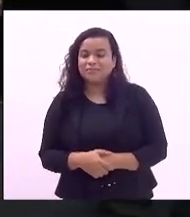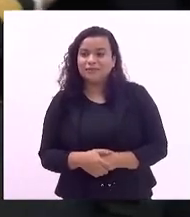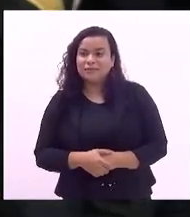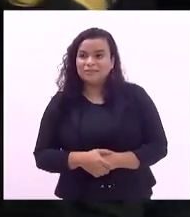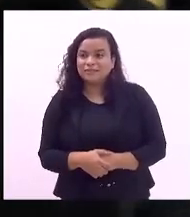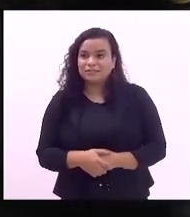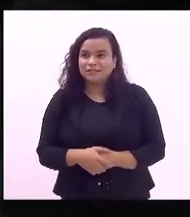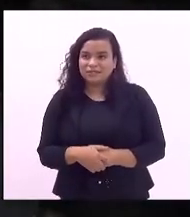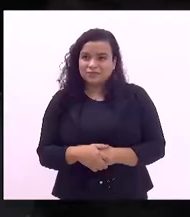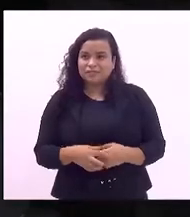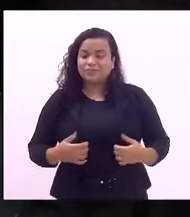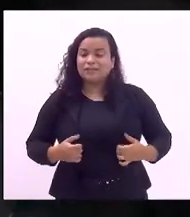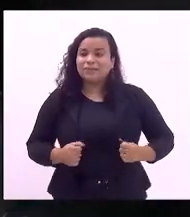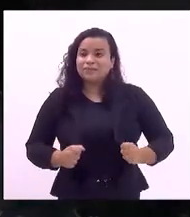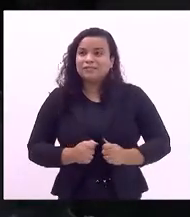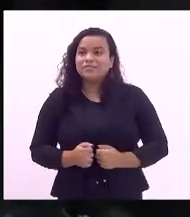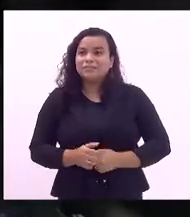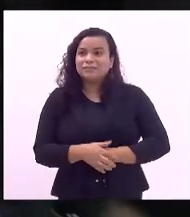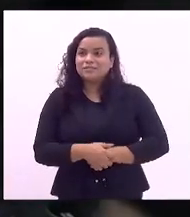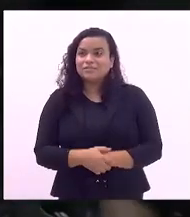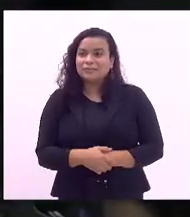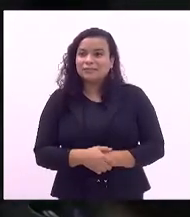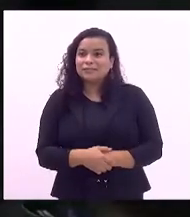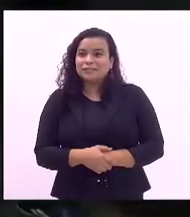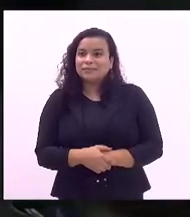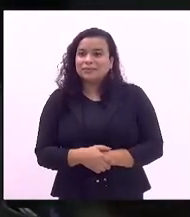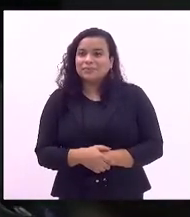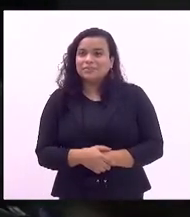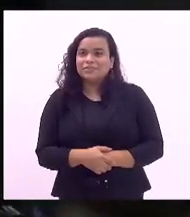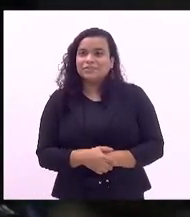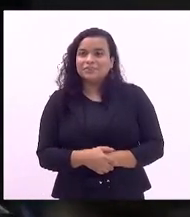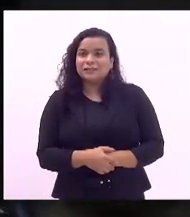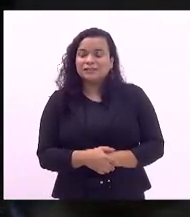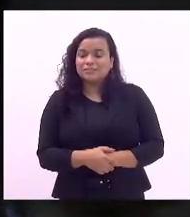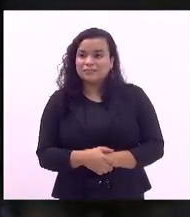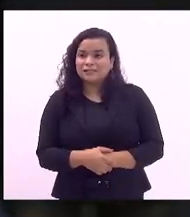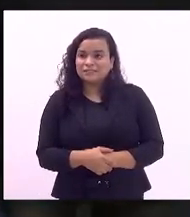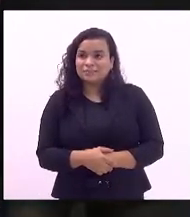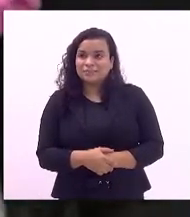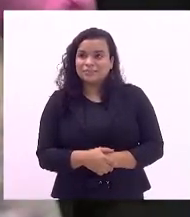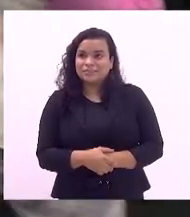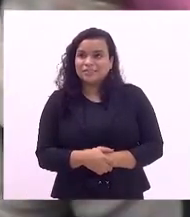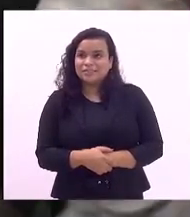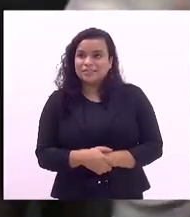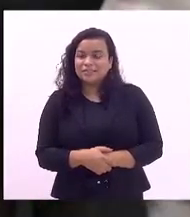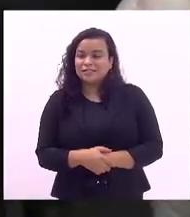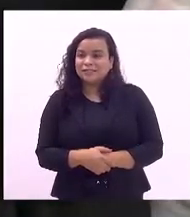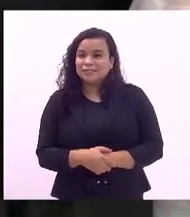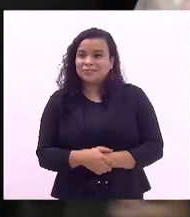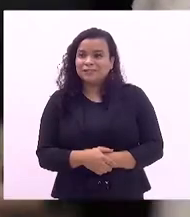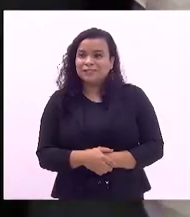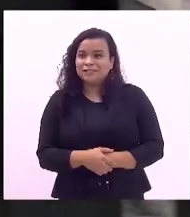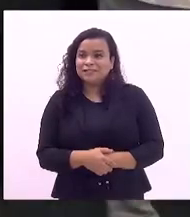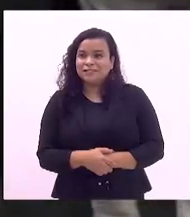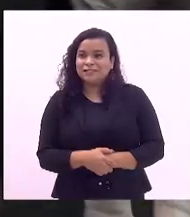E aí G1 E aí